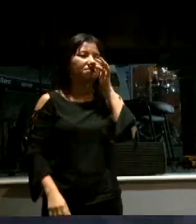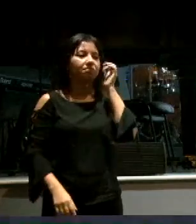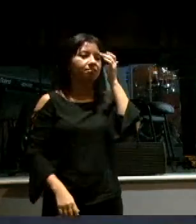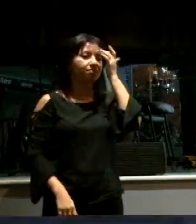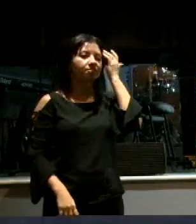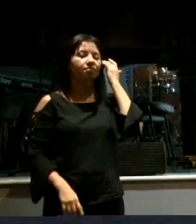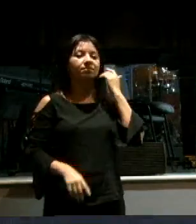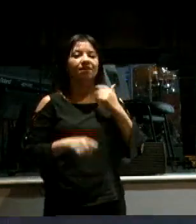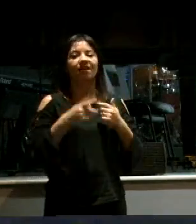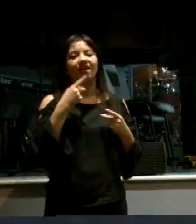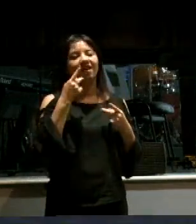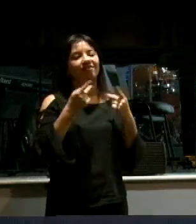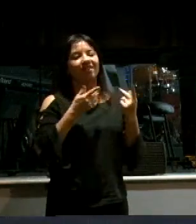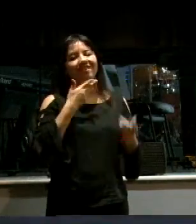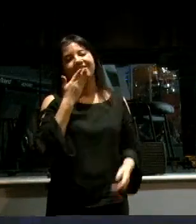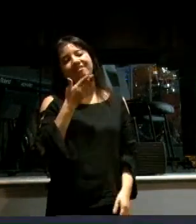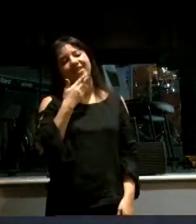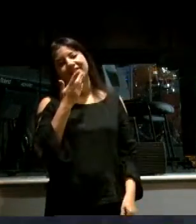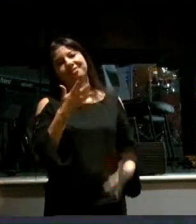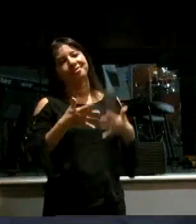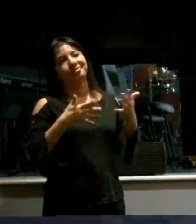Mas falar é fácil.